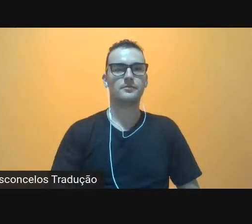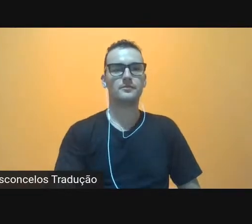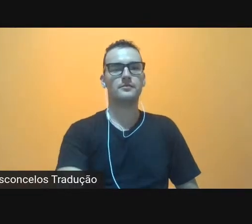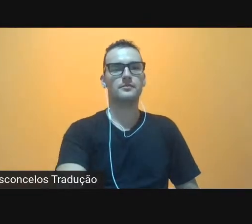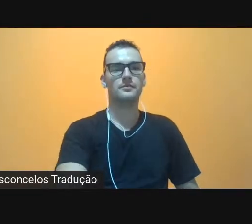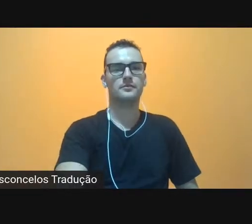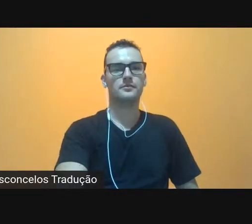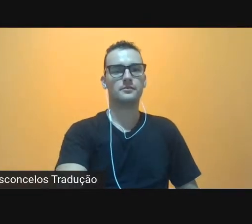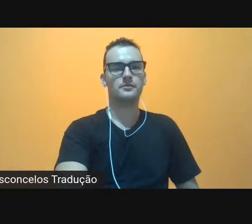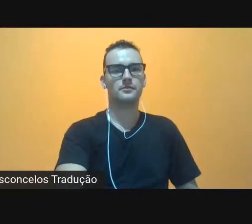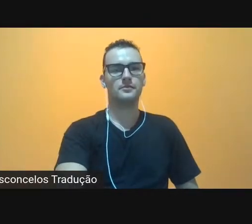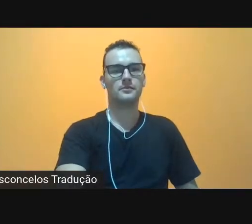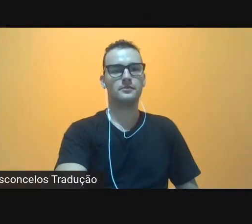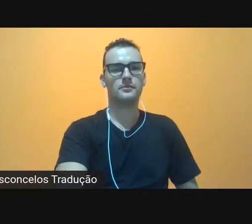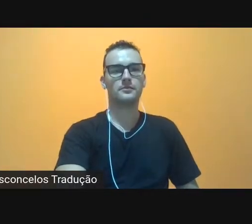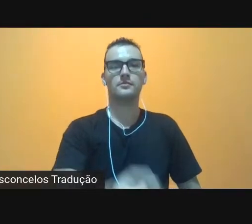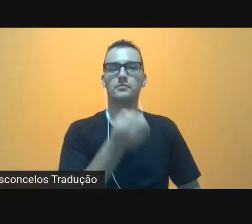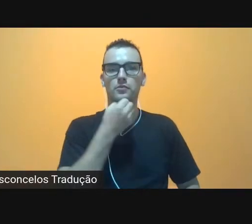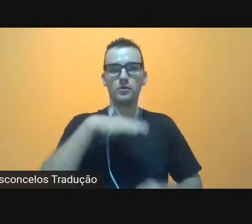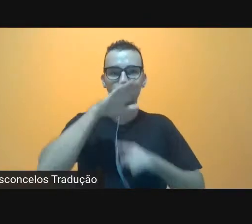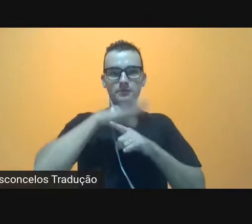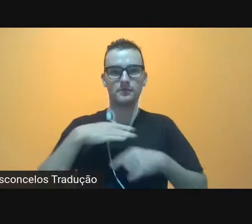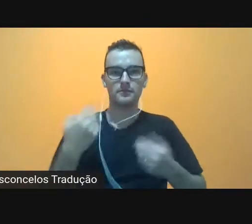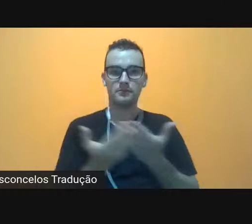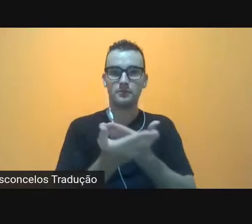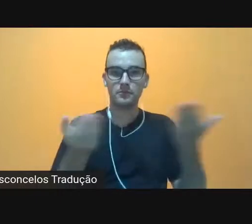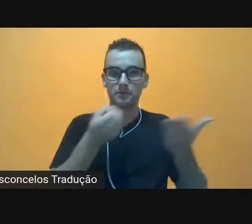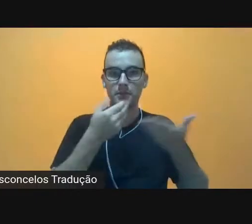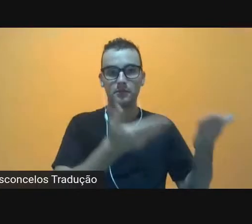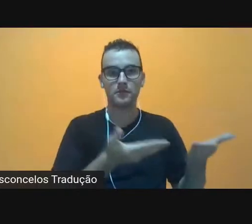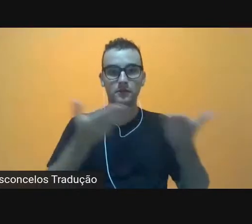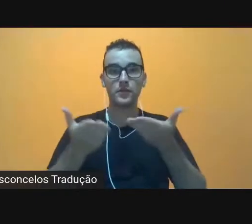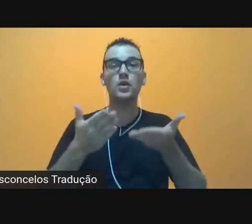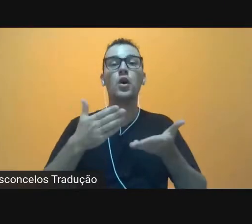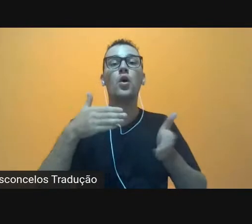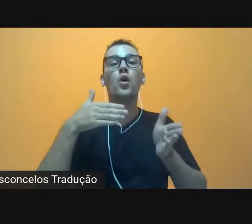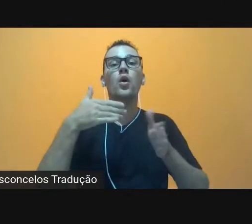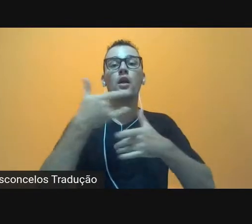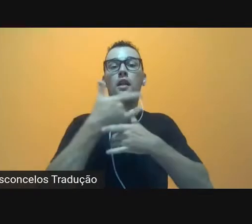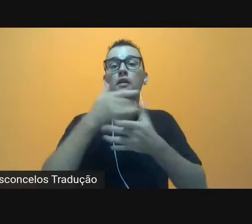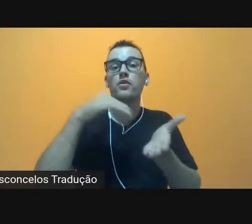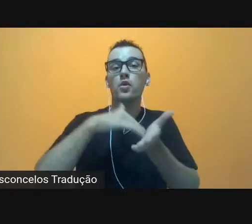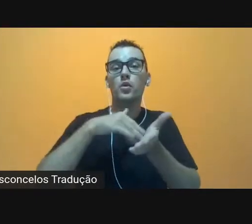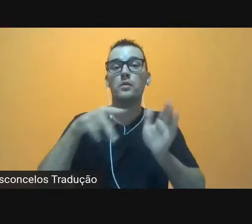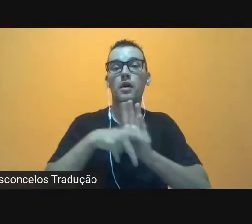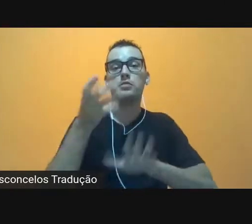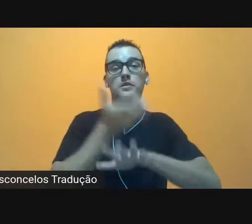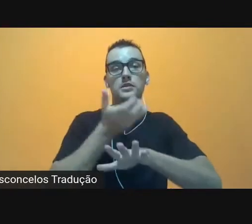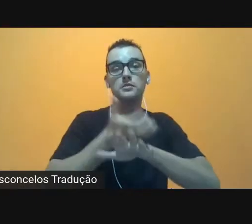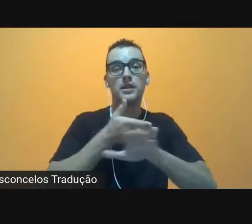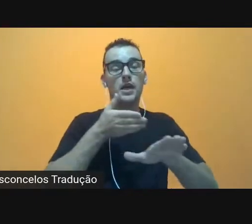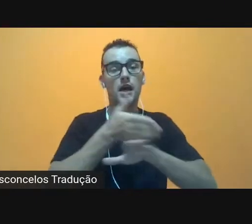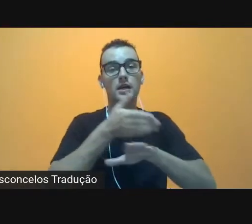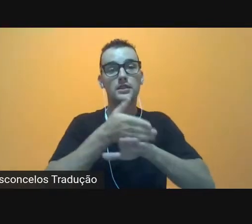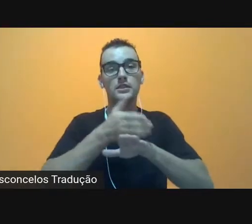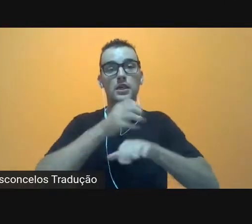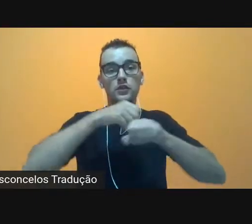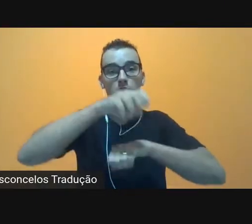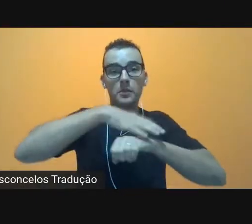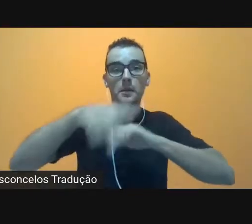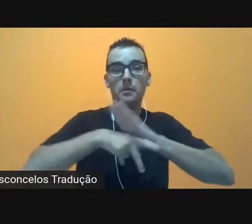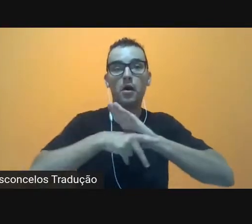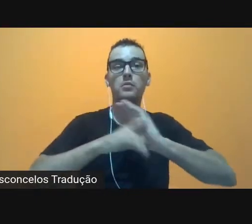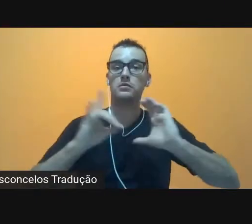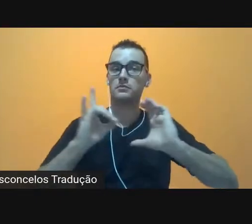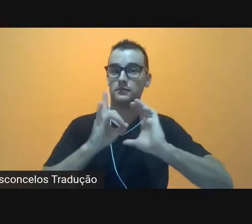Boa tarde a todas e todos. Sejam bem-vindos à última live da disciplina de acesso informacional do curso de mestrado profissional